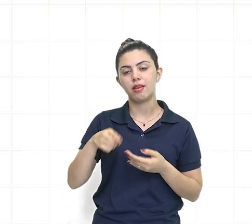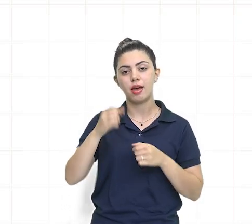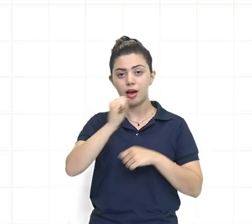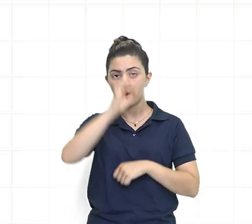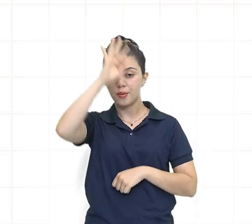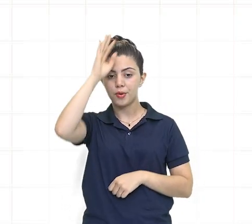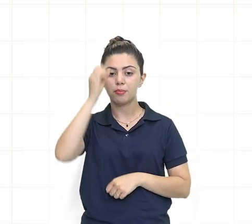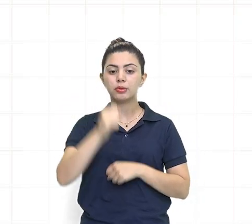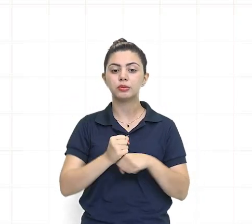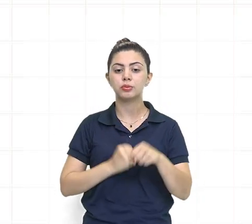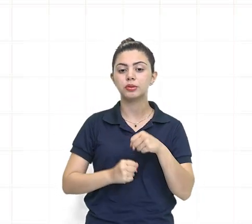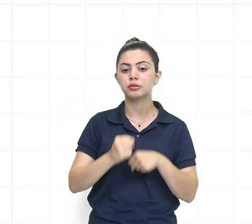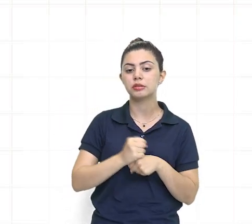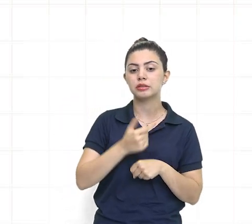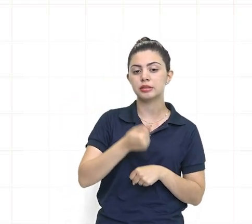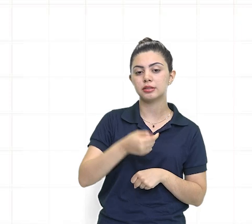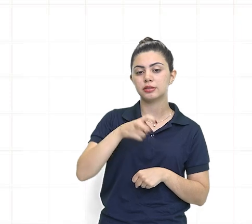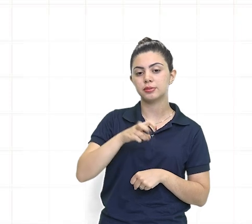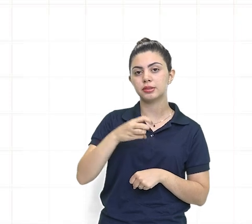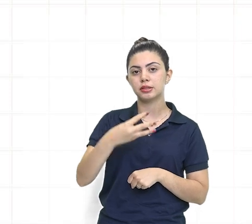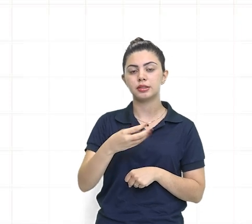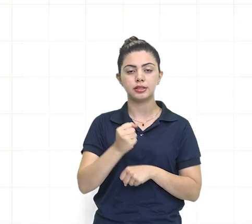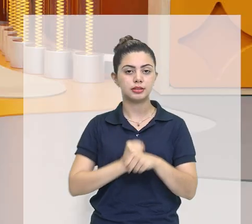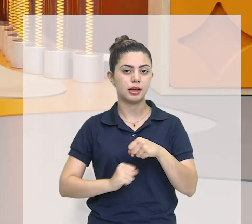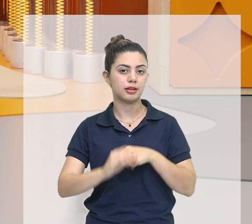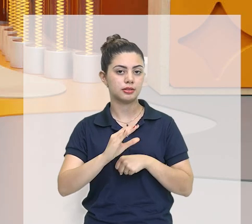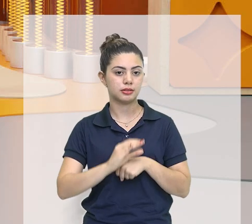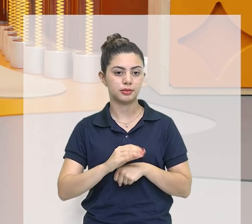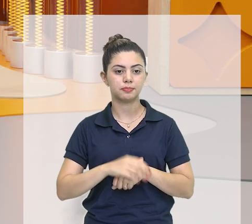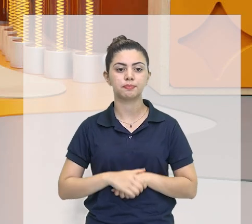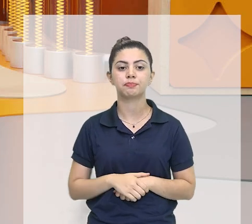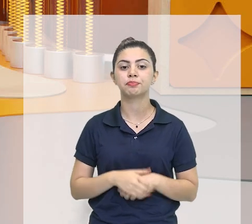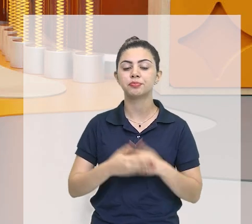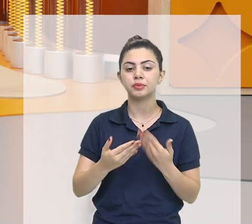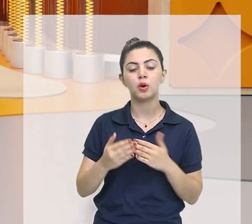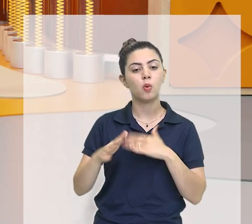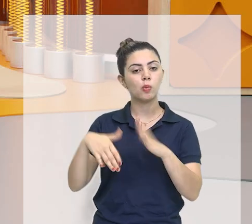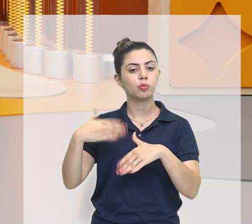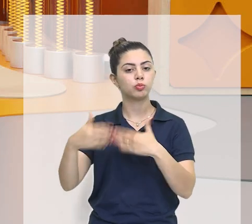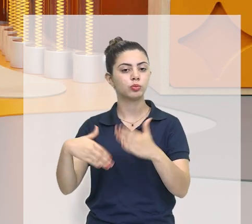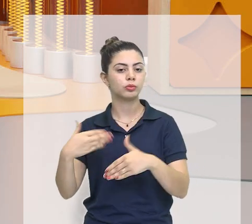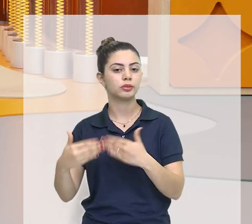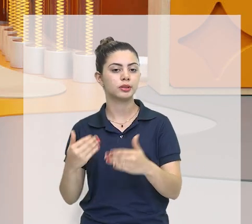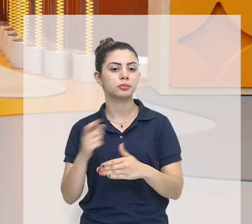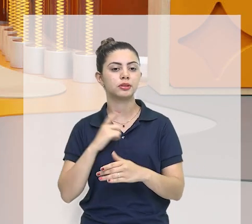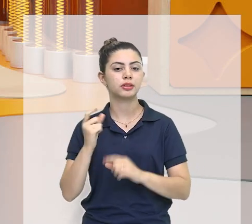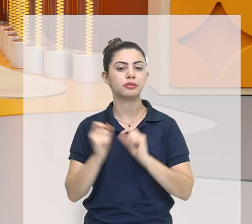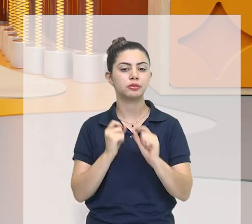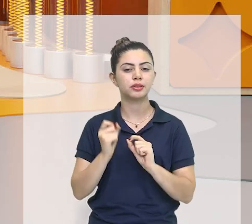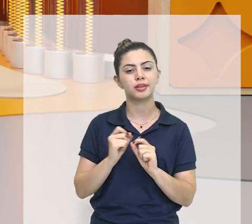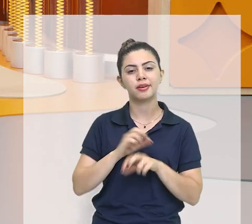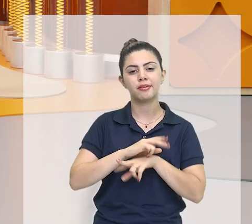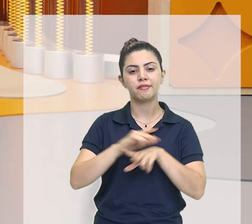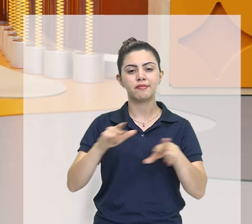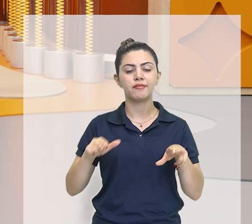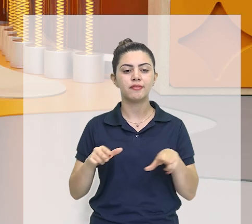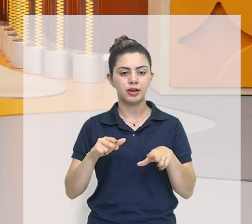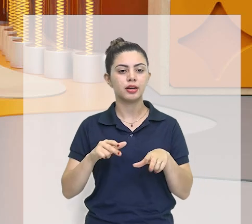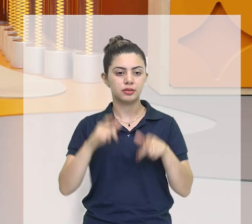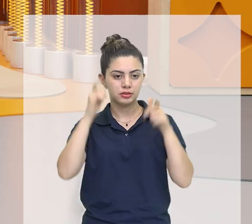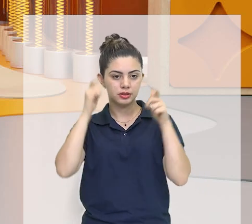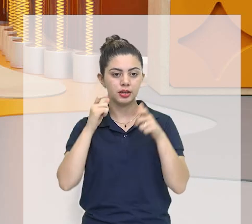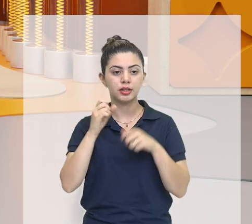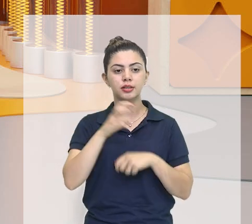em 753 a.C. Então, depois disso, houve aí vários regentes até